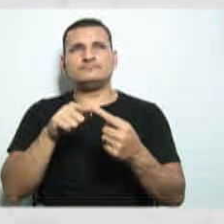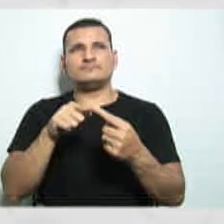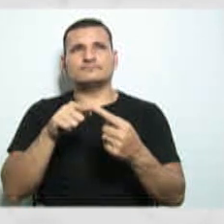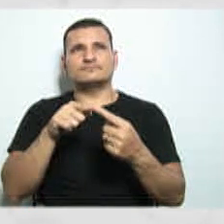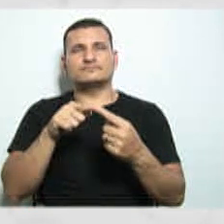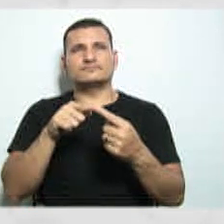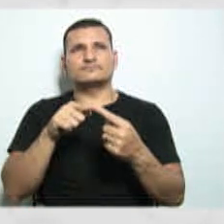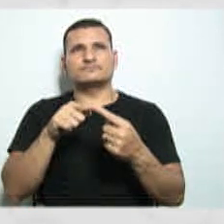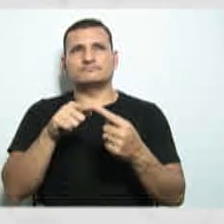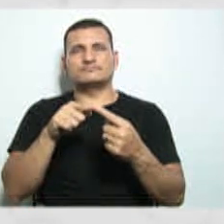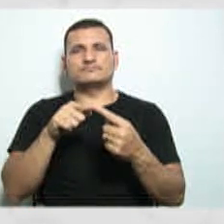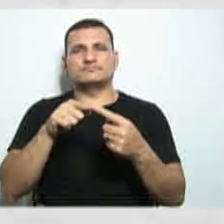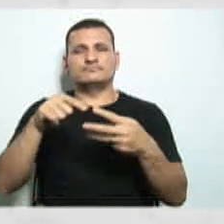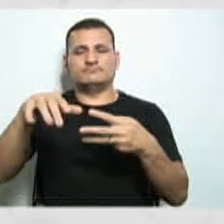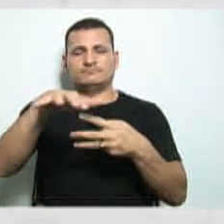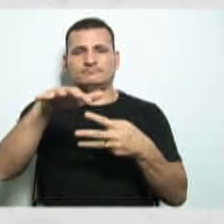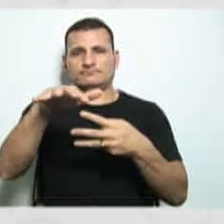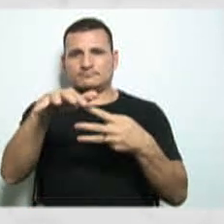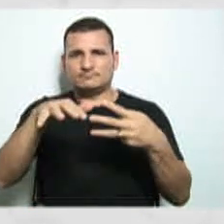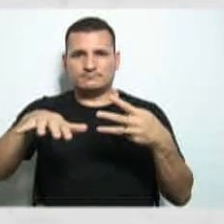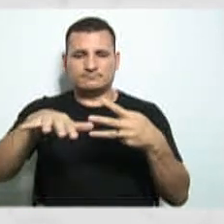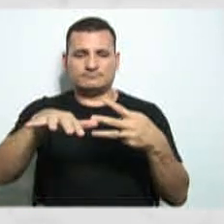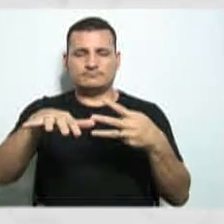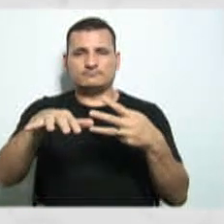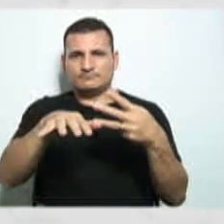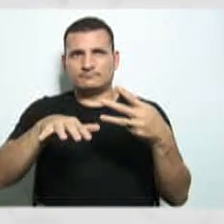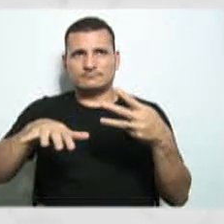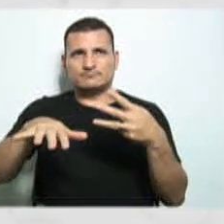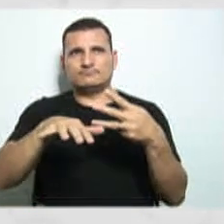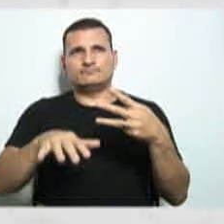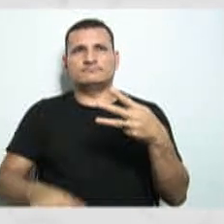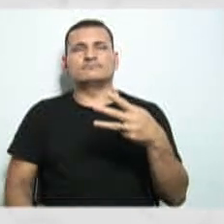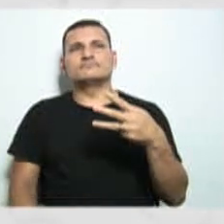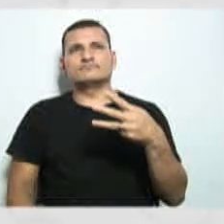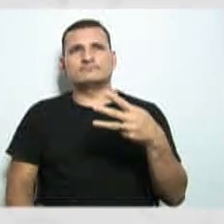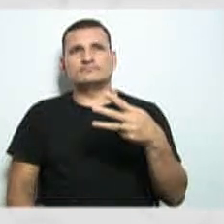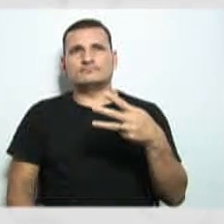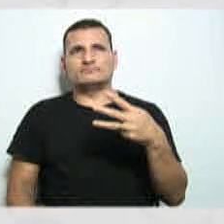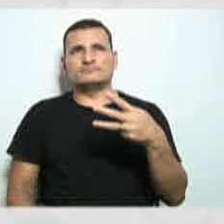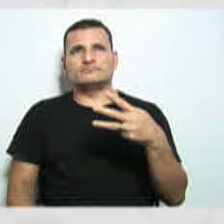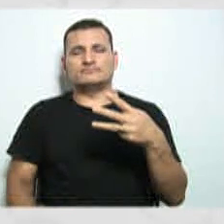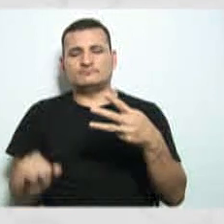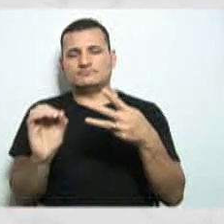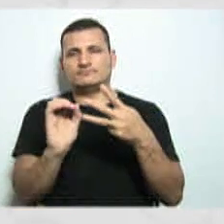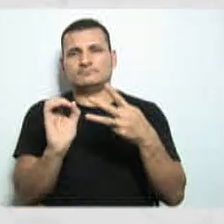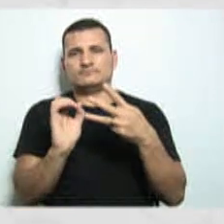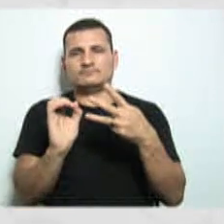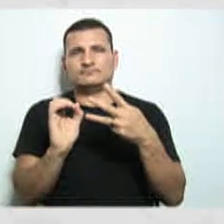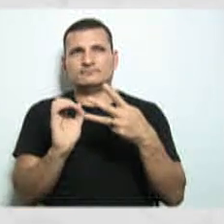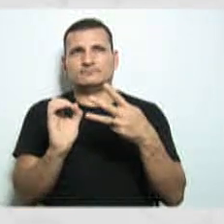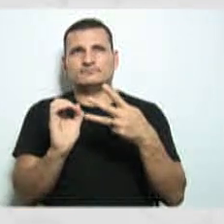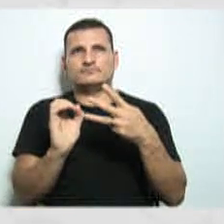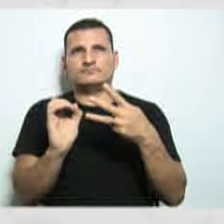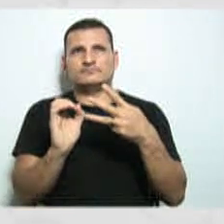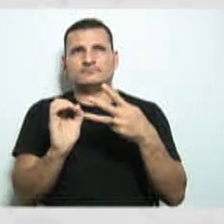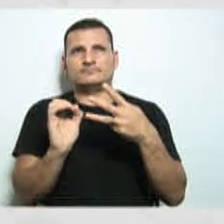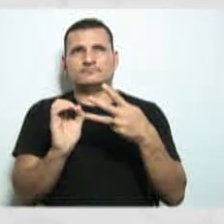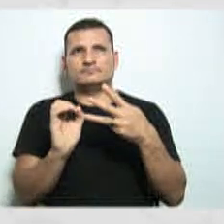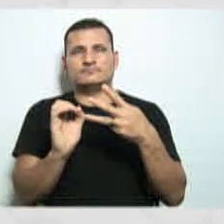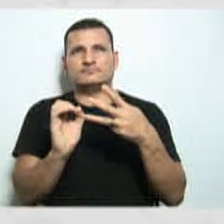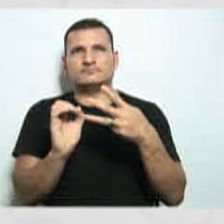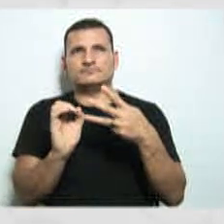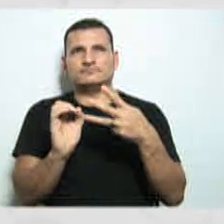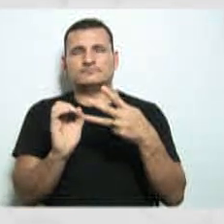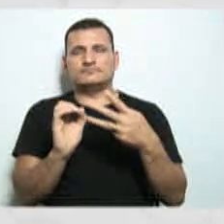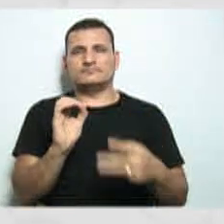ações por áreas mais específicas, né? Como publicidade, propaganda, RH. E aí nós temos aqui o planejamento da base,